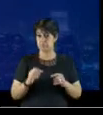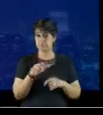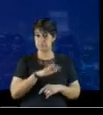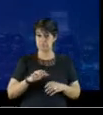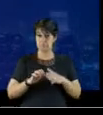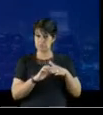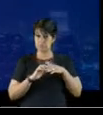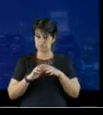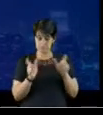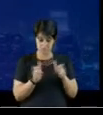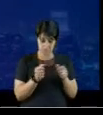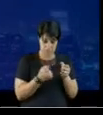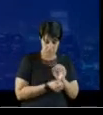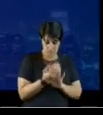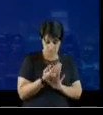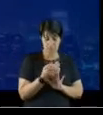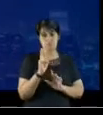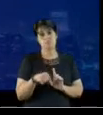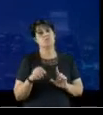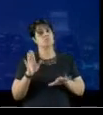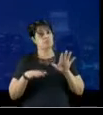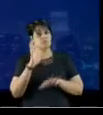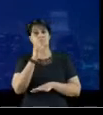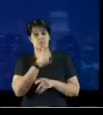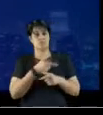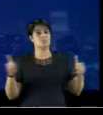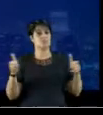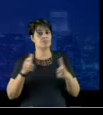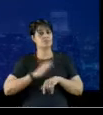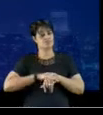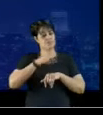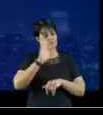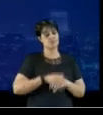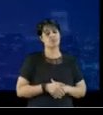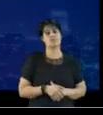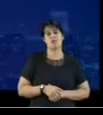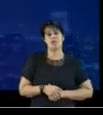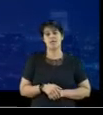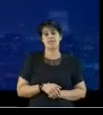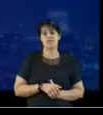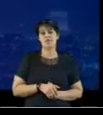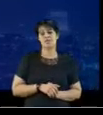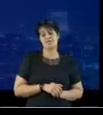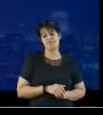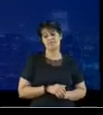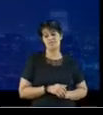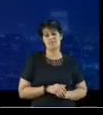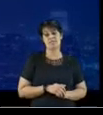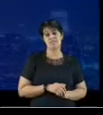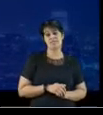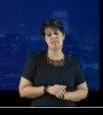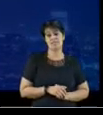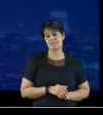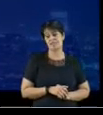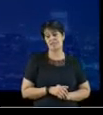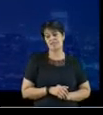uma demora ainda maior na disseminação dessa tecnologia. Em evento recente, com